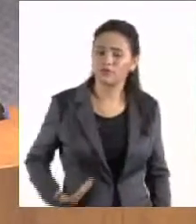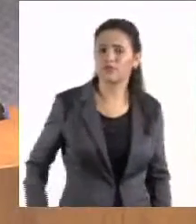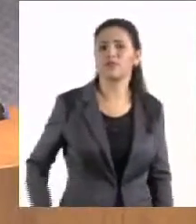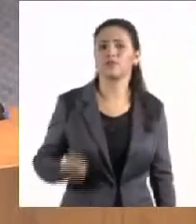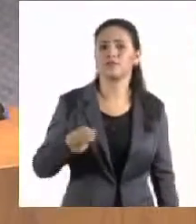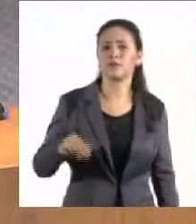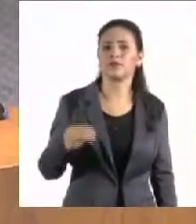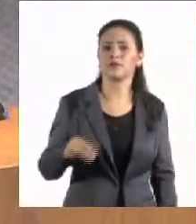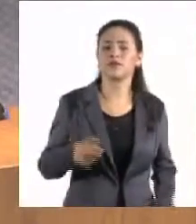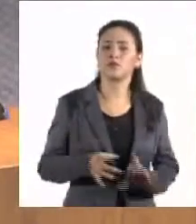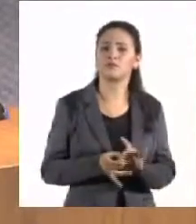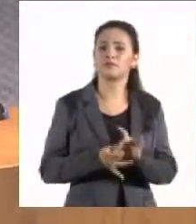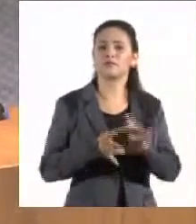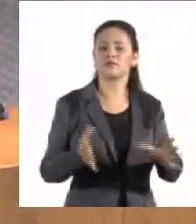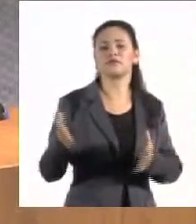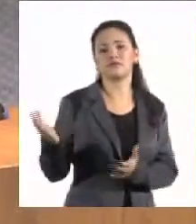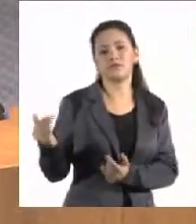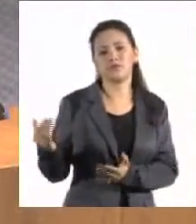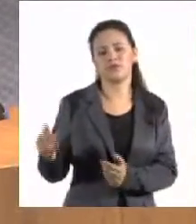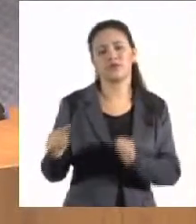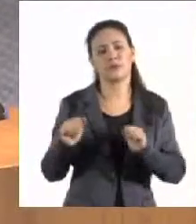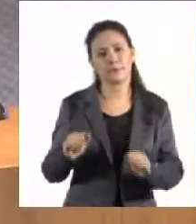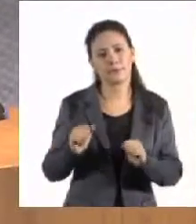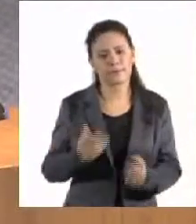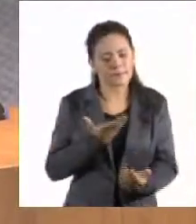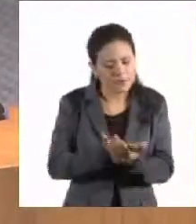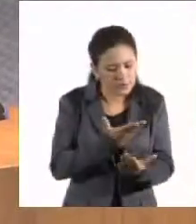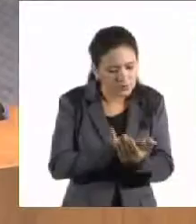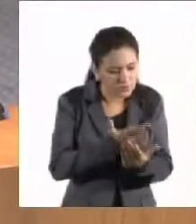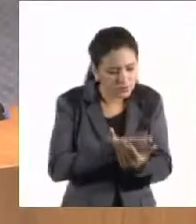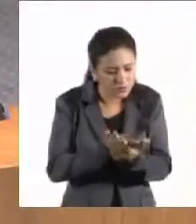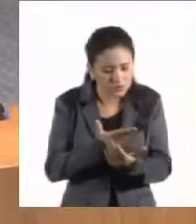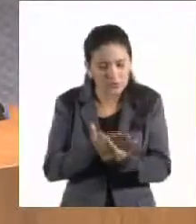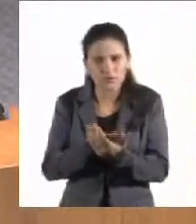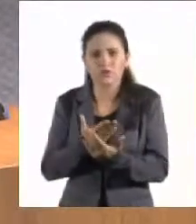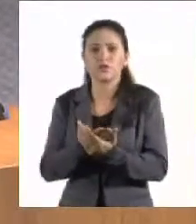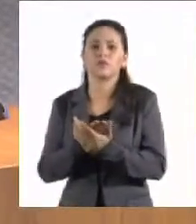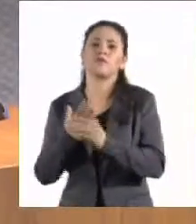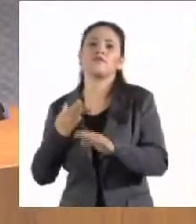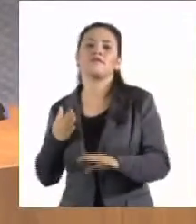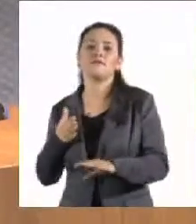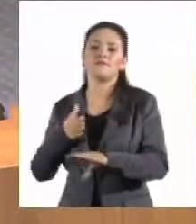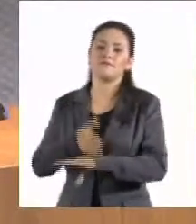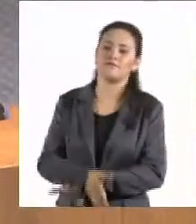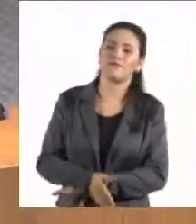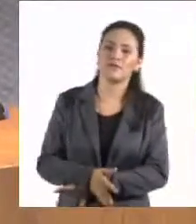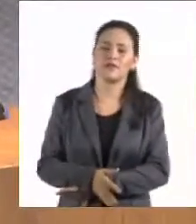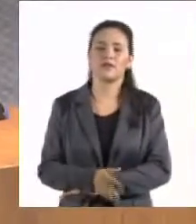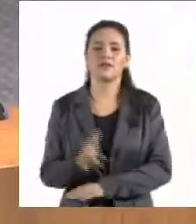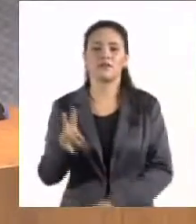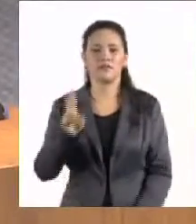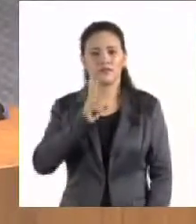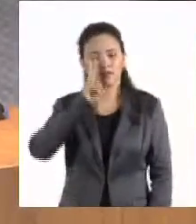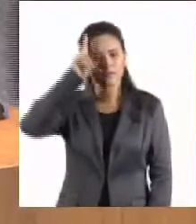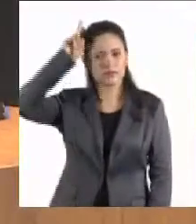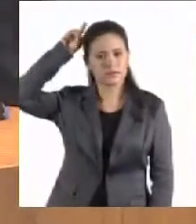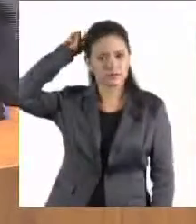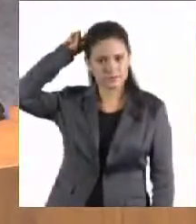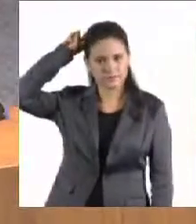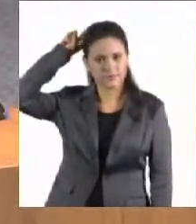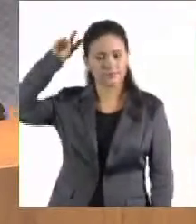verdade se preparar, se qualificar e entrar no ensino superior. Então, o Pré-Uni vai disponibilizar várias